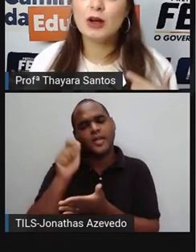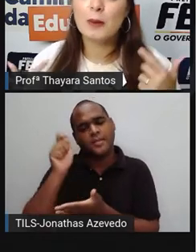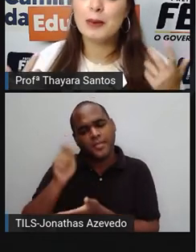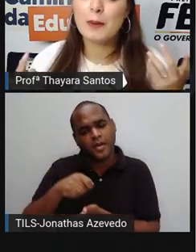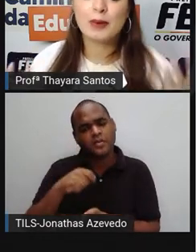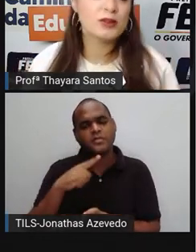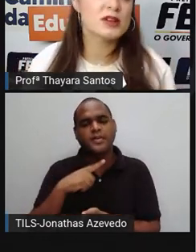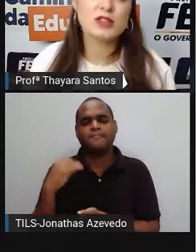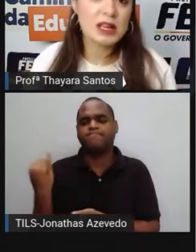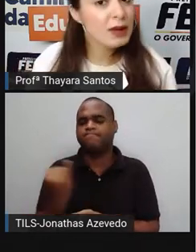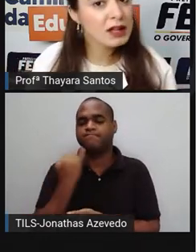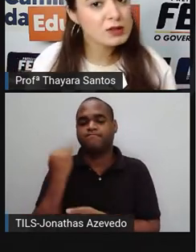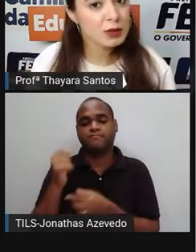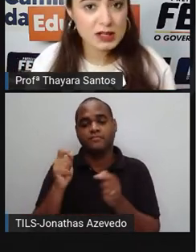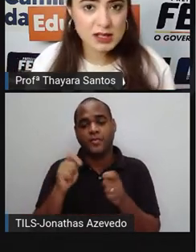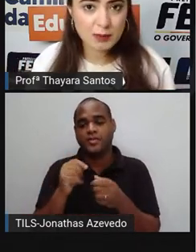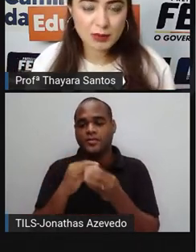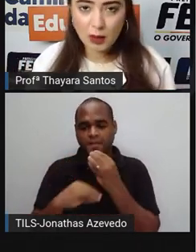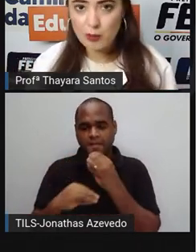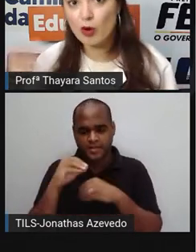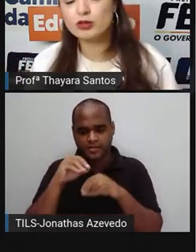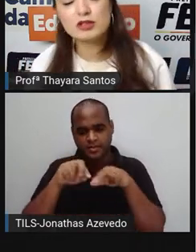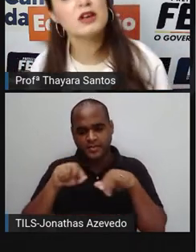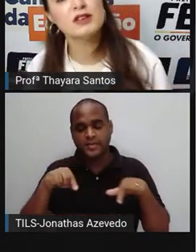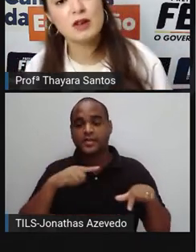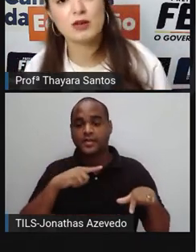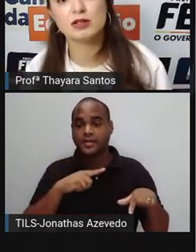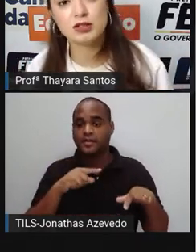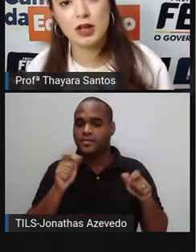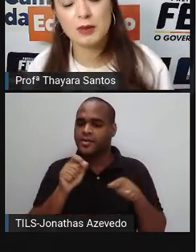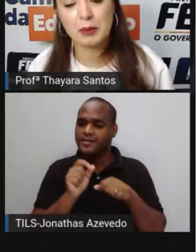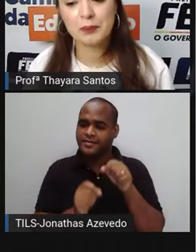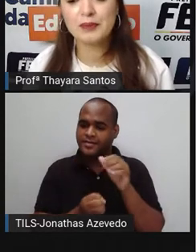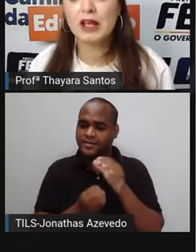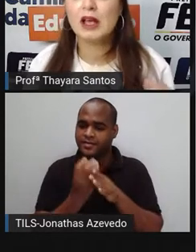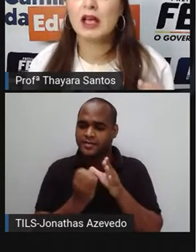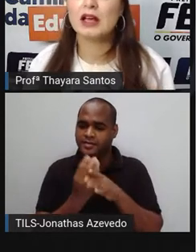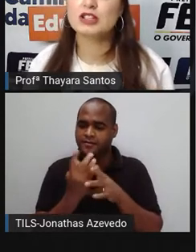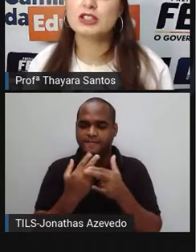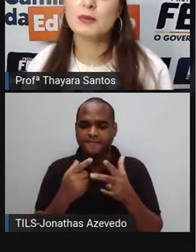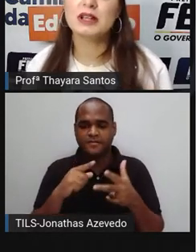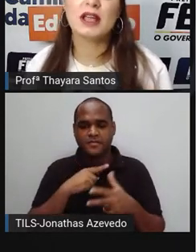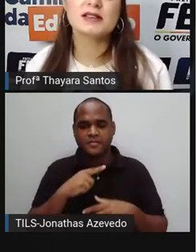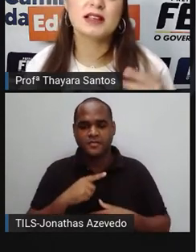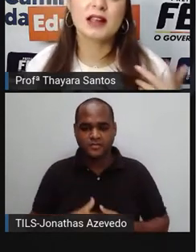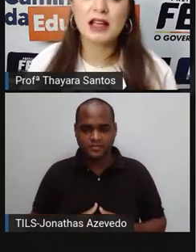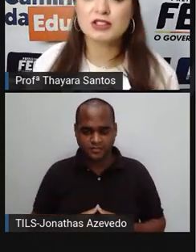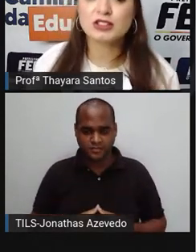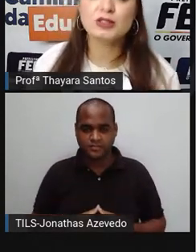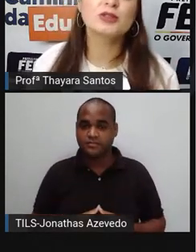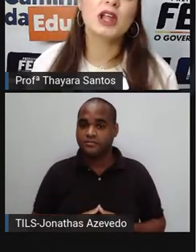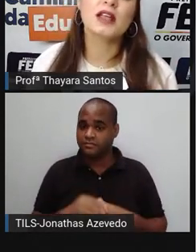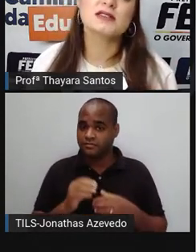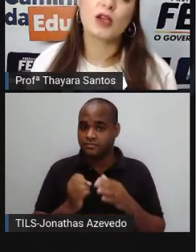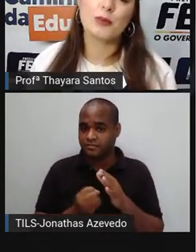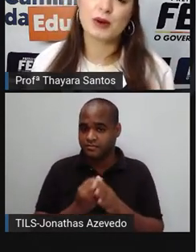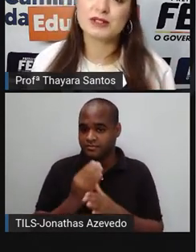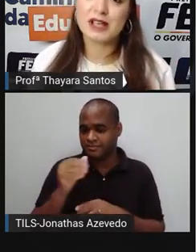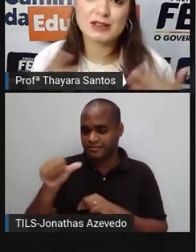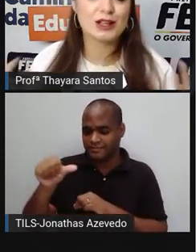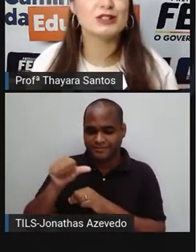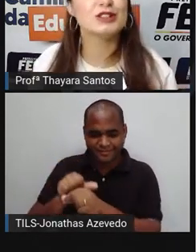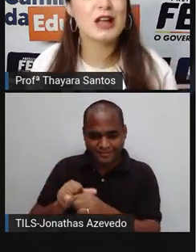necessário para a produção de alimentos por exemplo que é um outro serviço ecossistêmico é a gente também tem a ciclagem de nutrientes